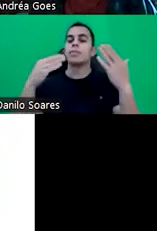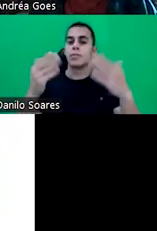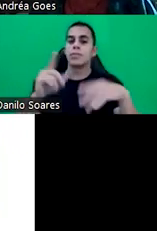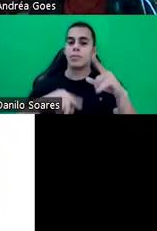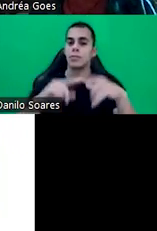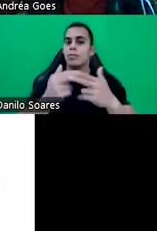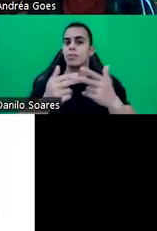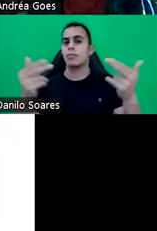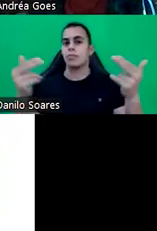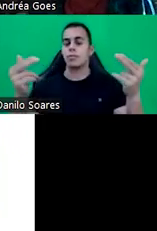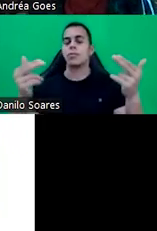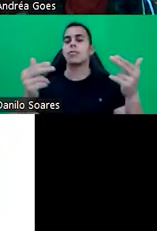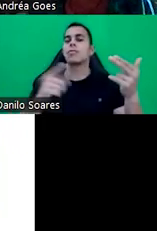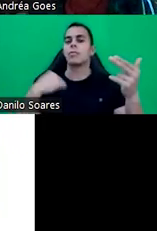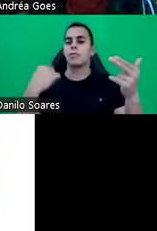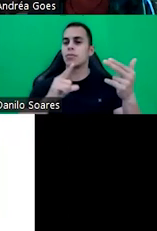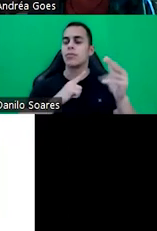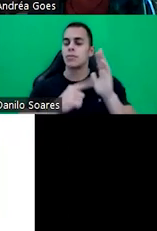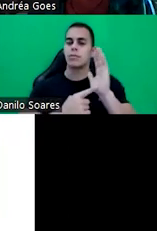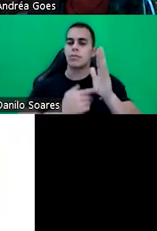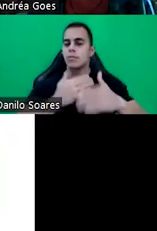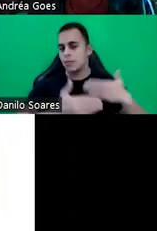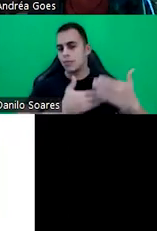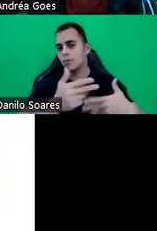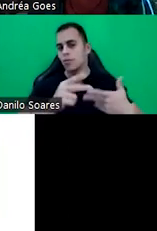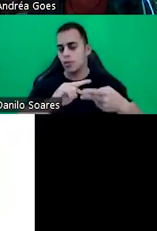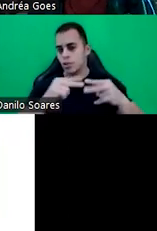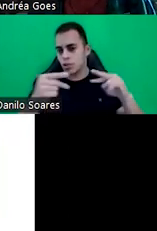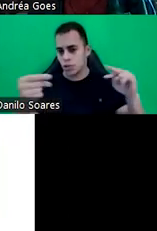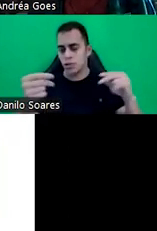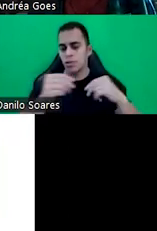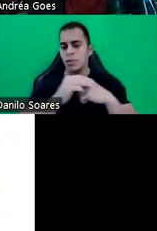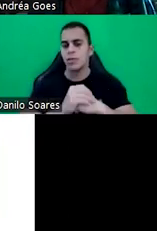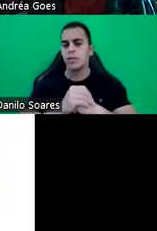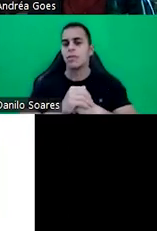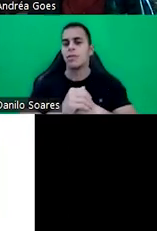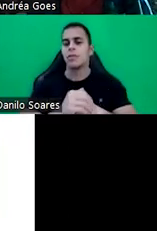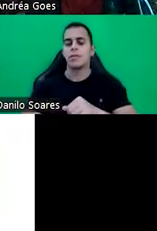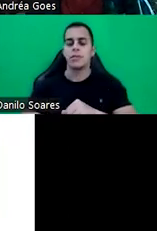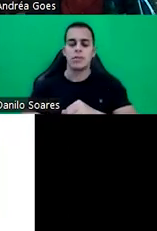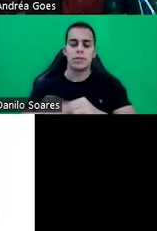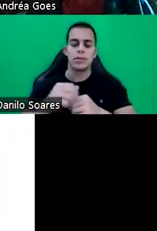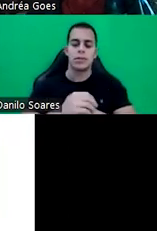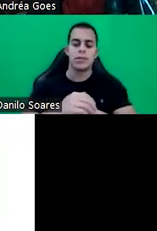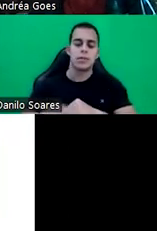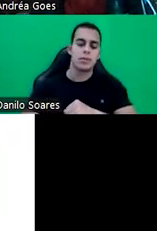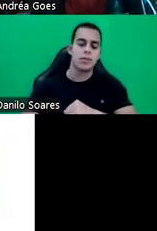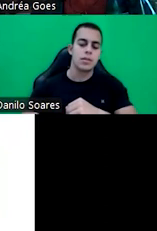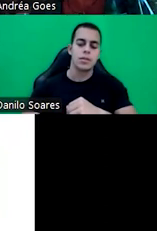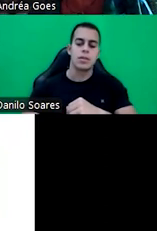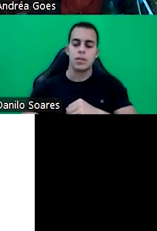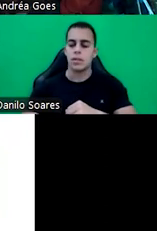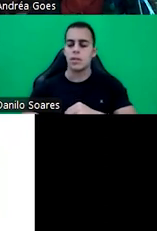materiais, aí a gente mostra toda uma sequência de DNA, como é que esse material é mutado